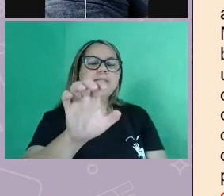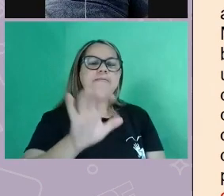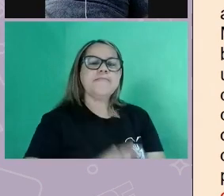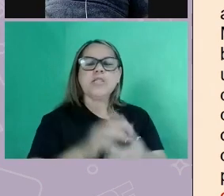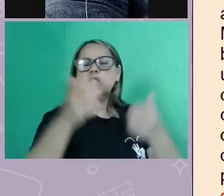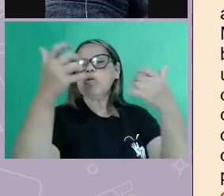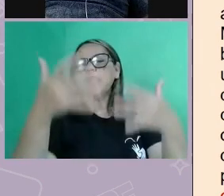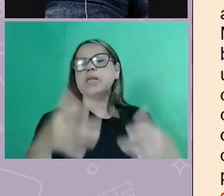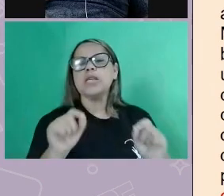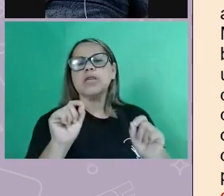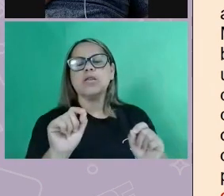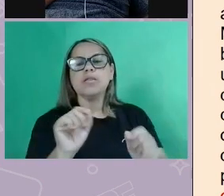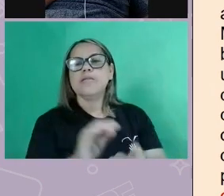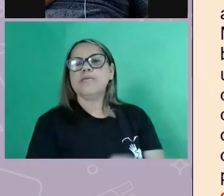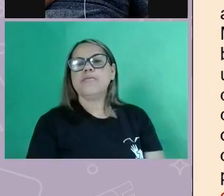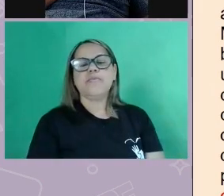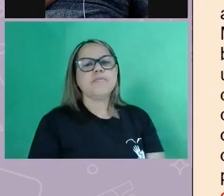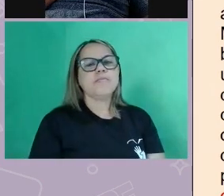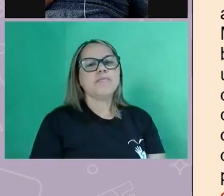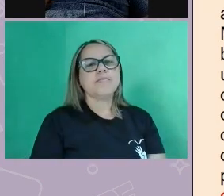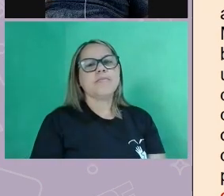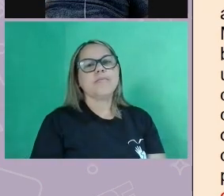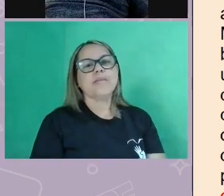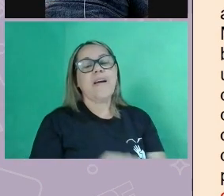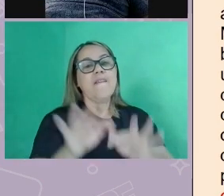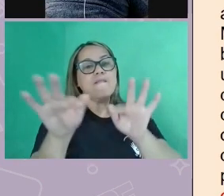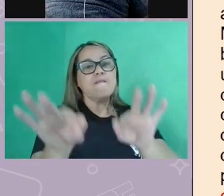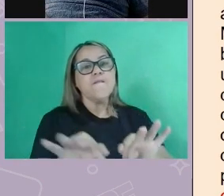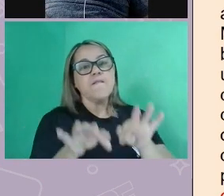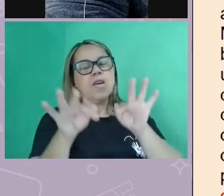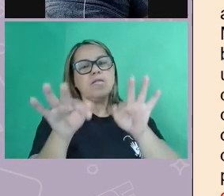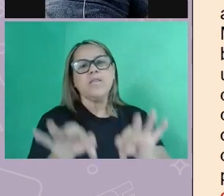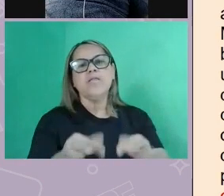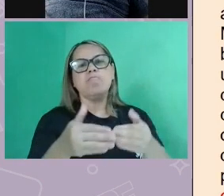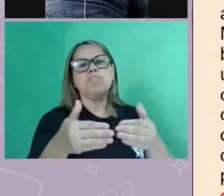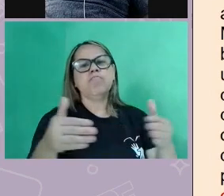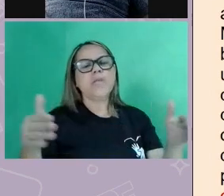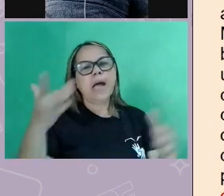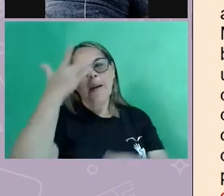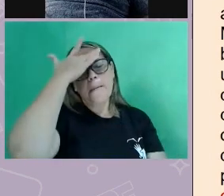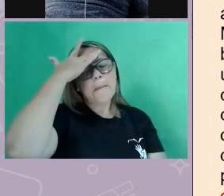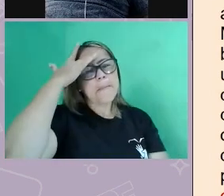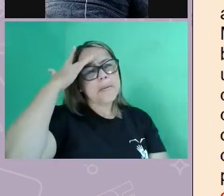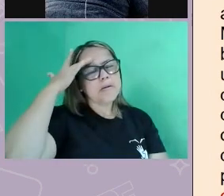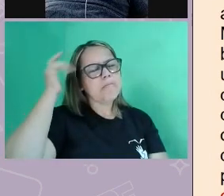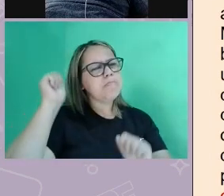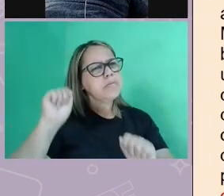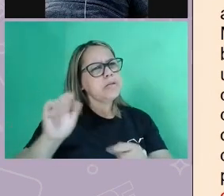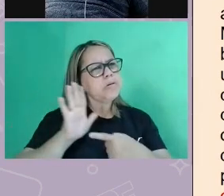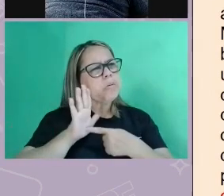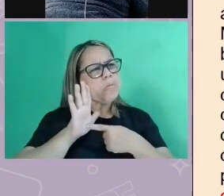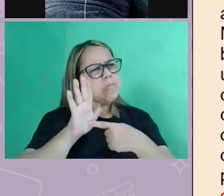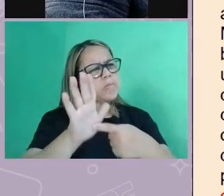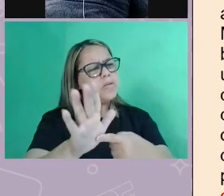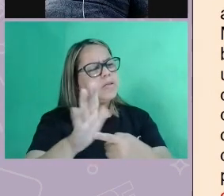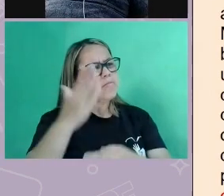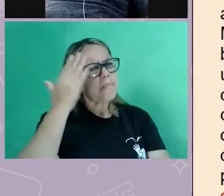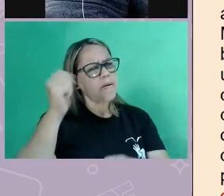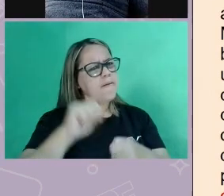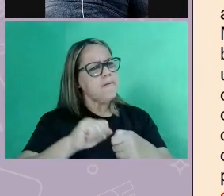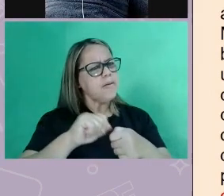diz o feudalismo abriu espaço para que o indivíduo pudesse manifestar suas potencialidades